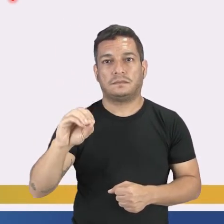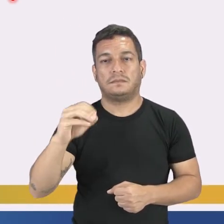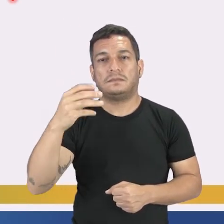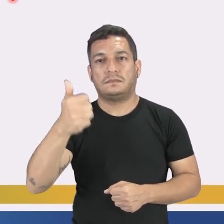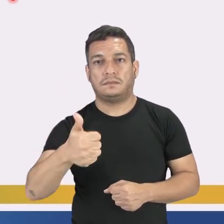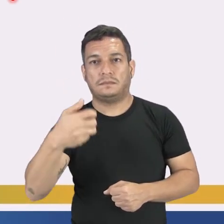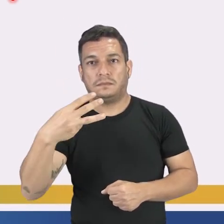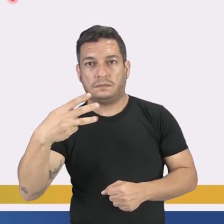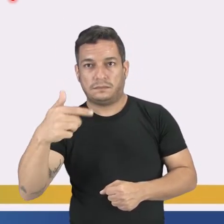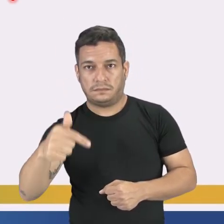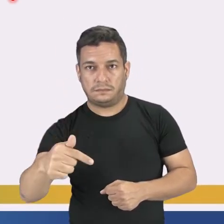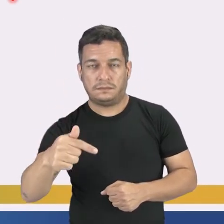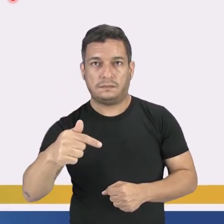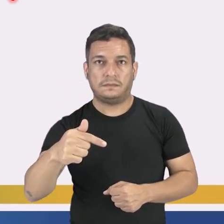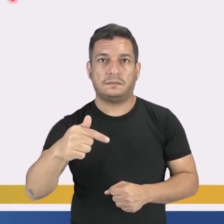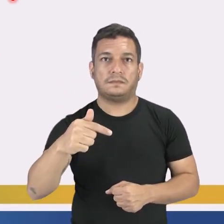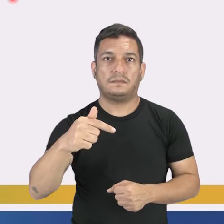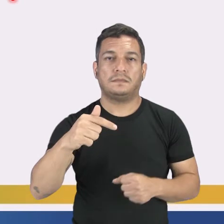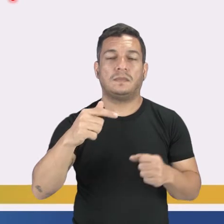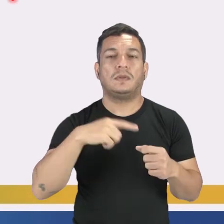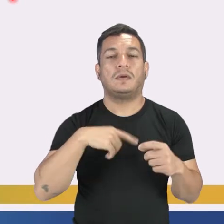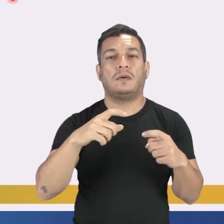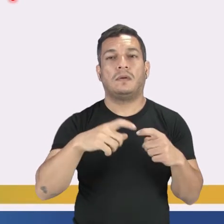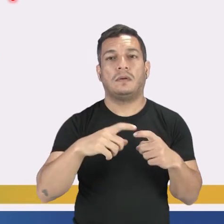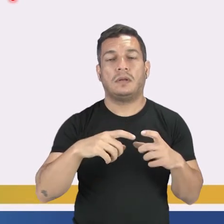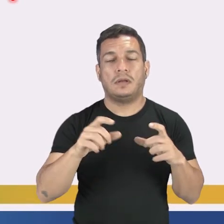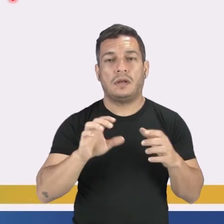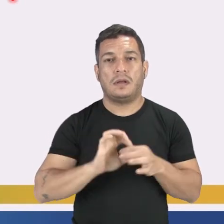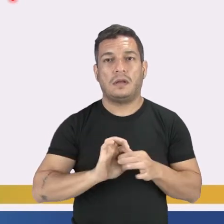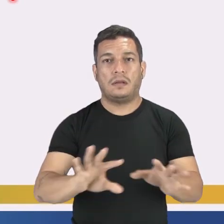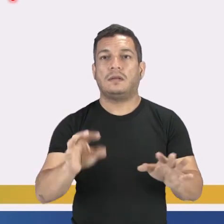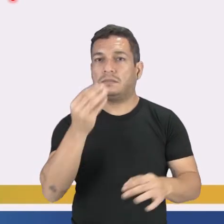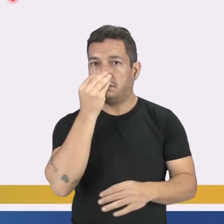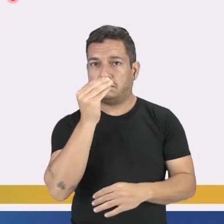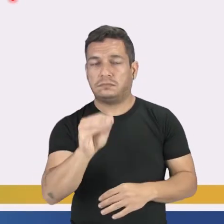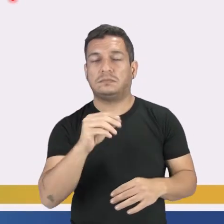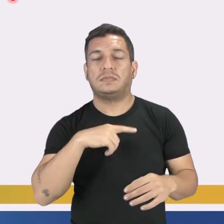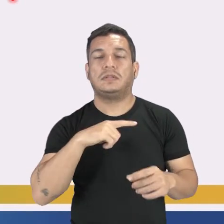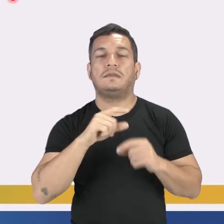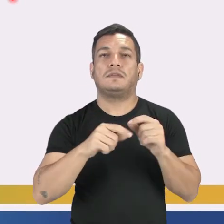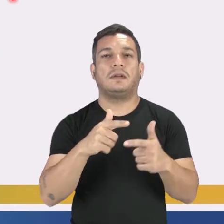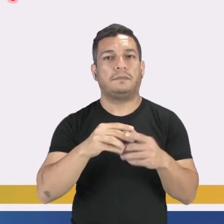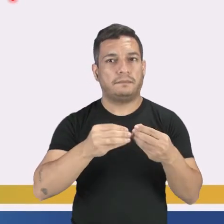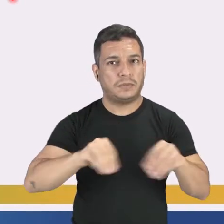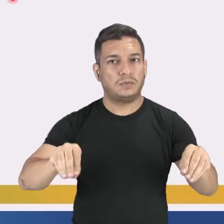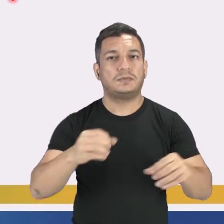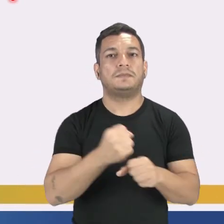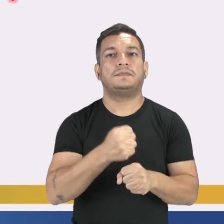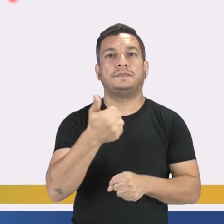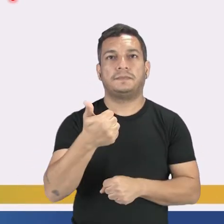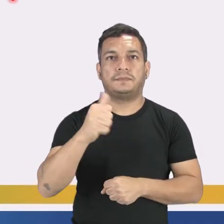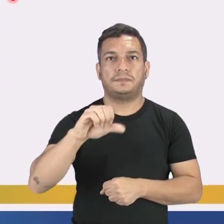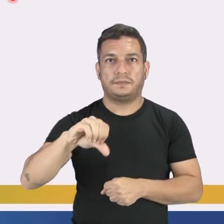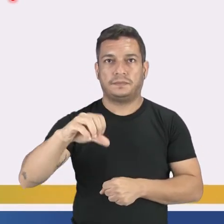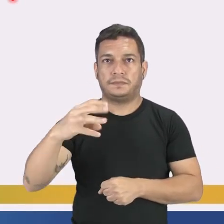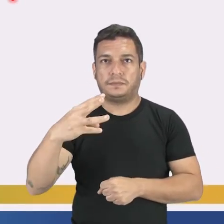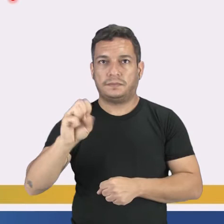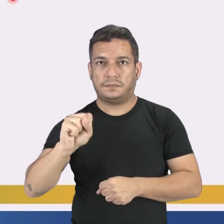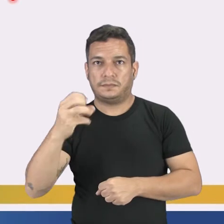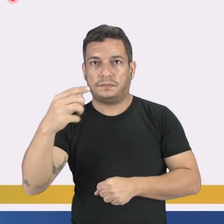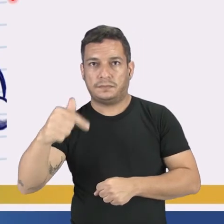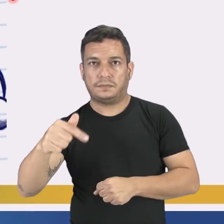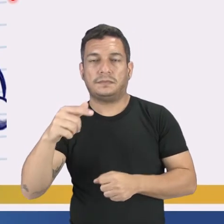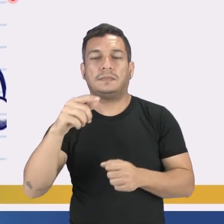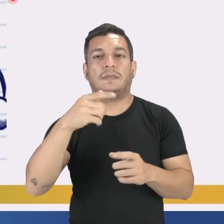137. Um aparelho da clínica foi abandonado e por conta disso houve sérios prejuízos em 1987 na cidade de